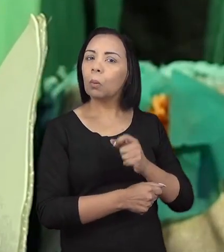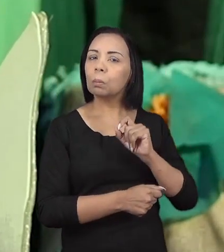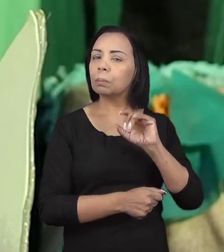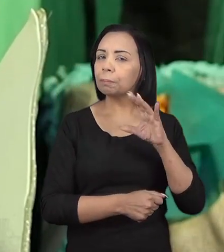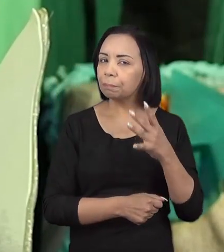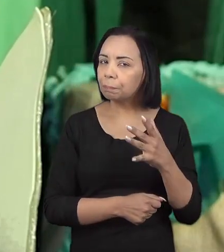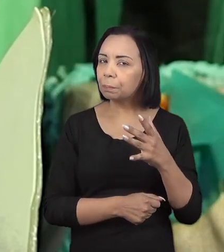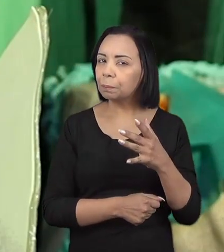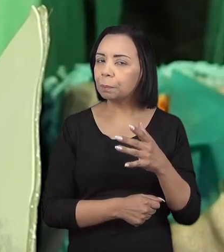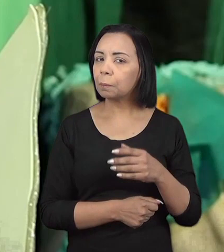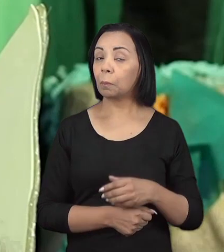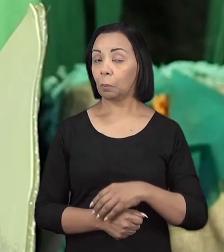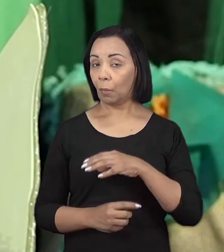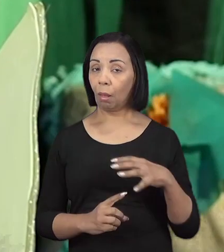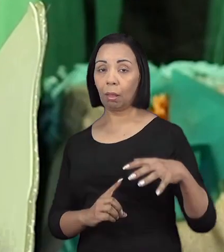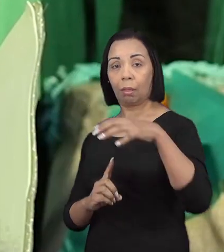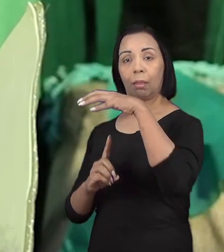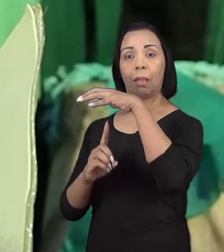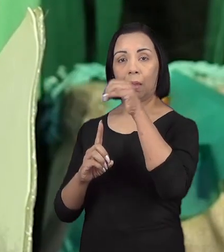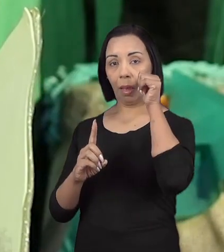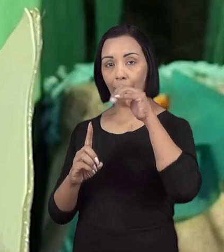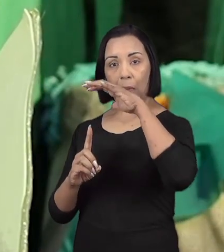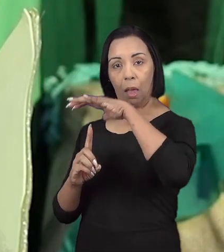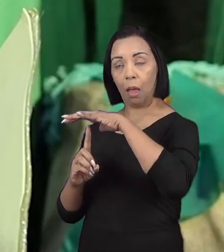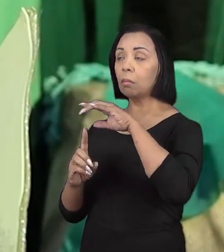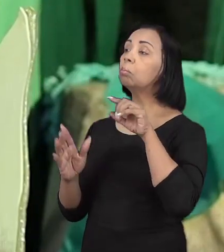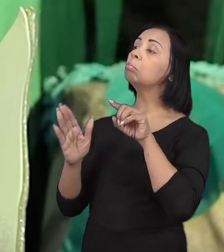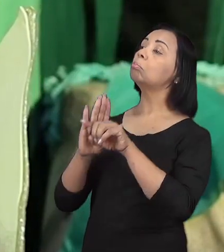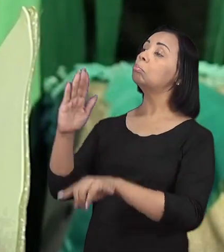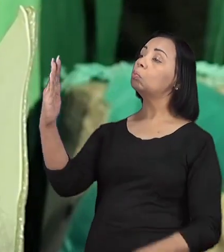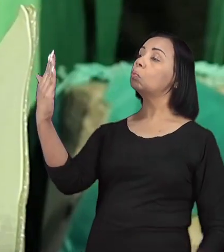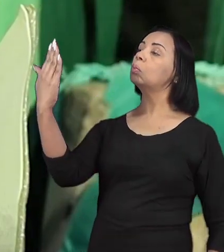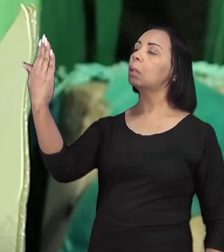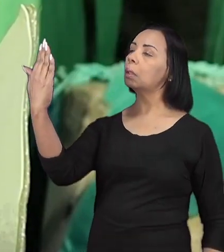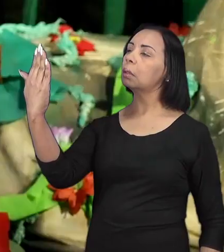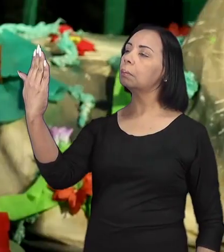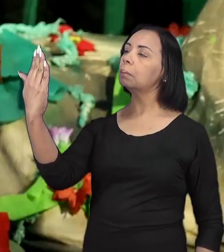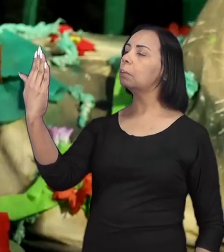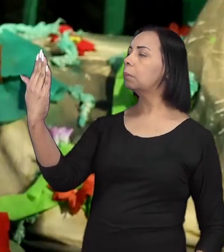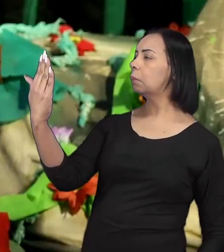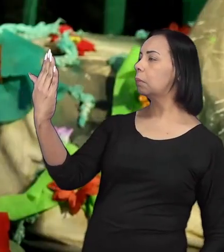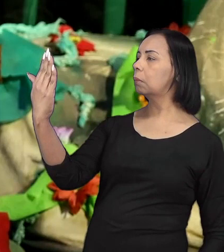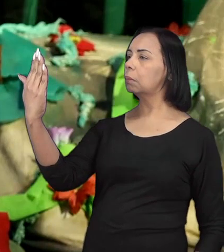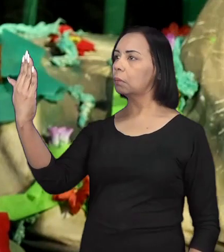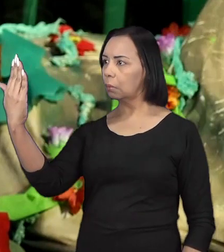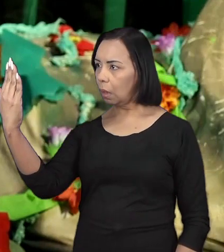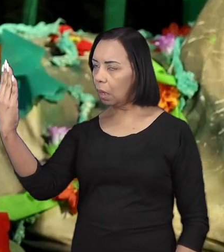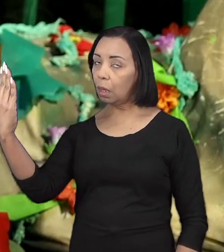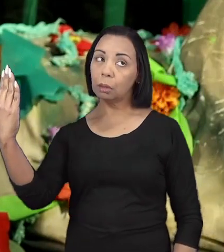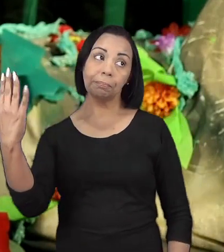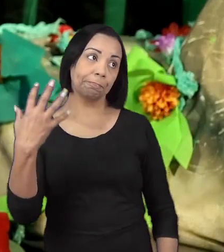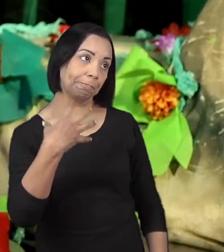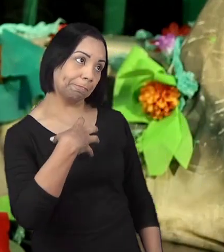dia, ao perguntar sobre sua beleza ao espelho, a vaidosa rainha teve uma surpresa.